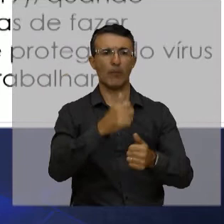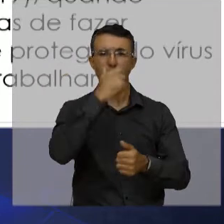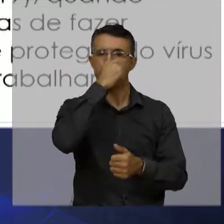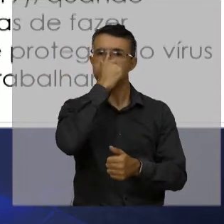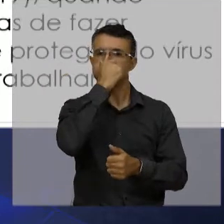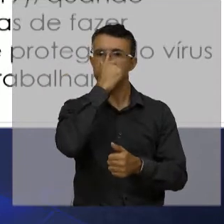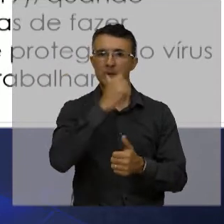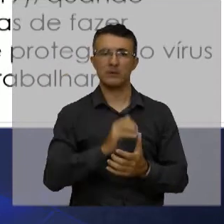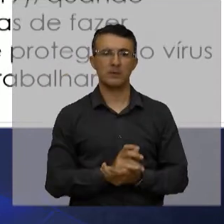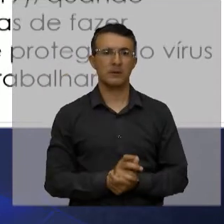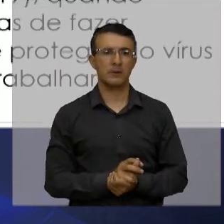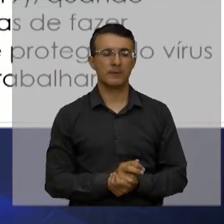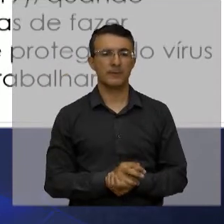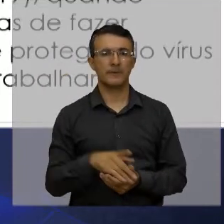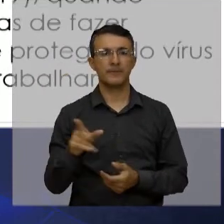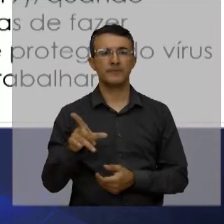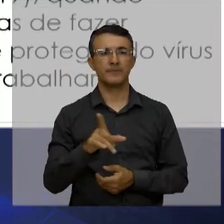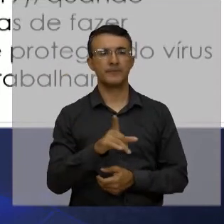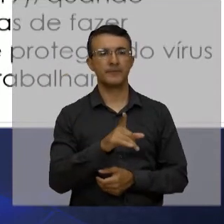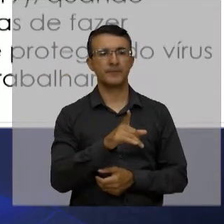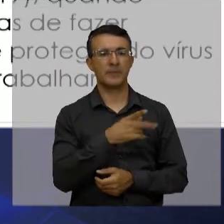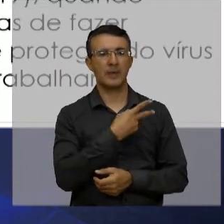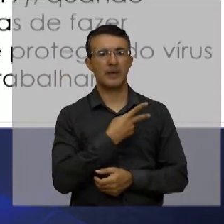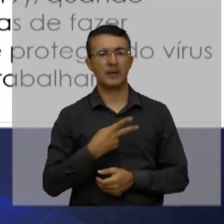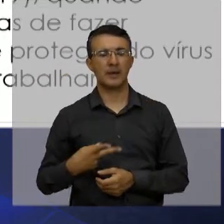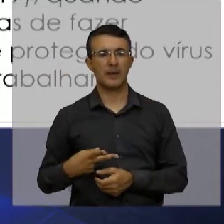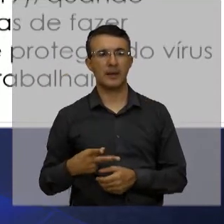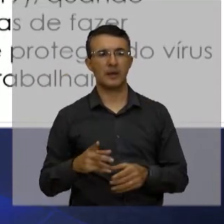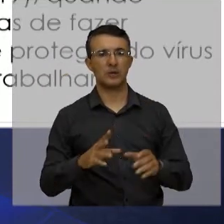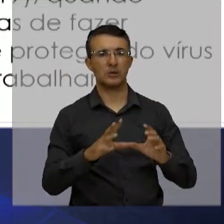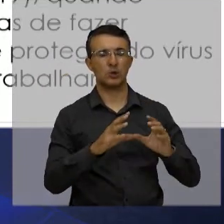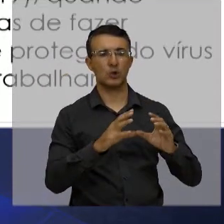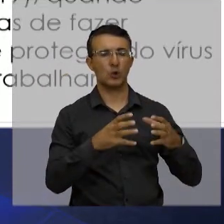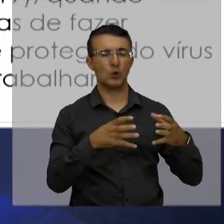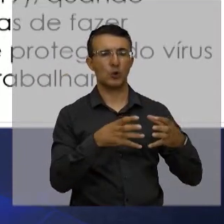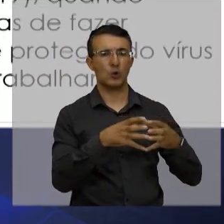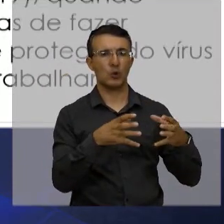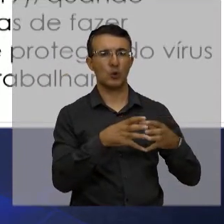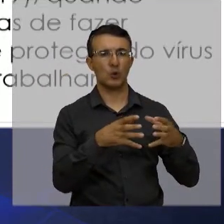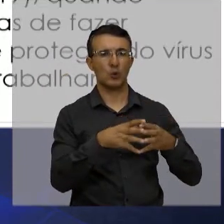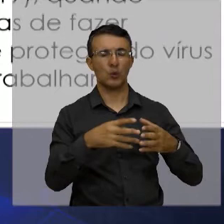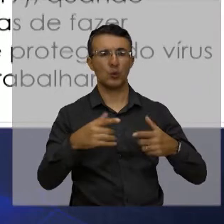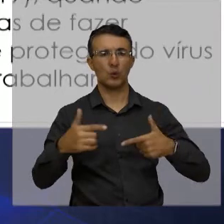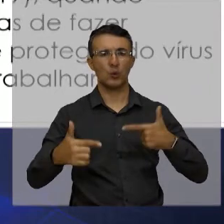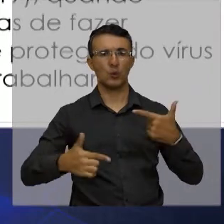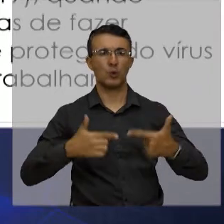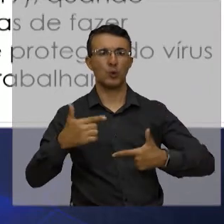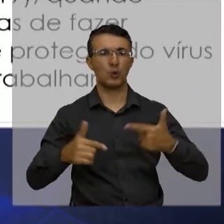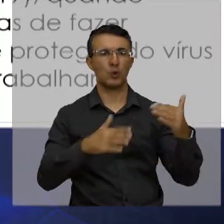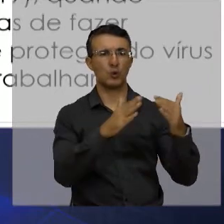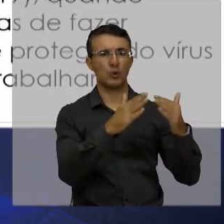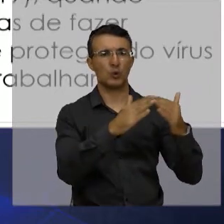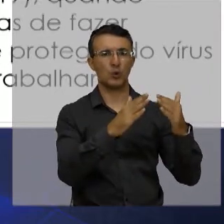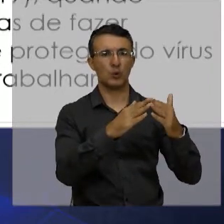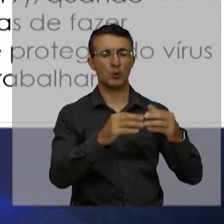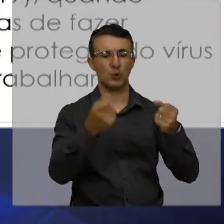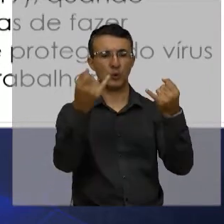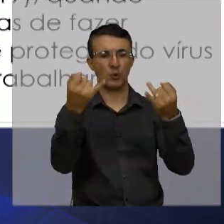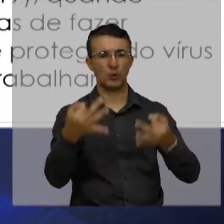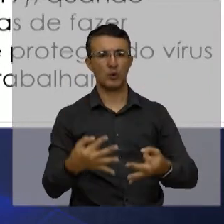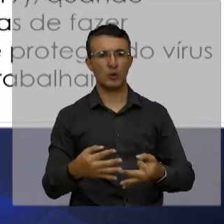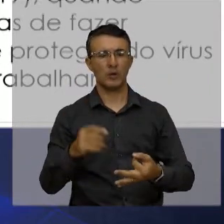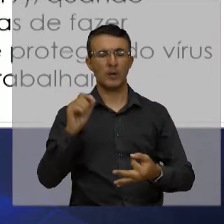presidente da Federação Nacional das Domésticas, FENADRAT, Luísa Batista, explica que a situação